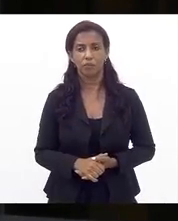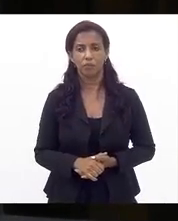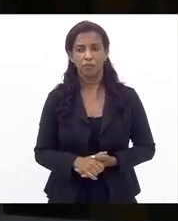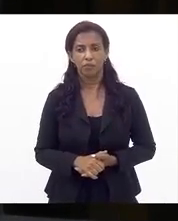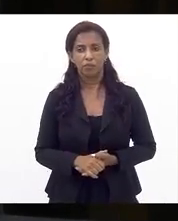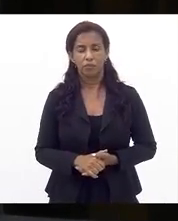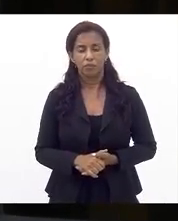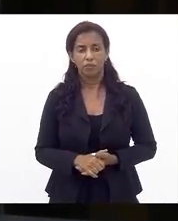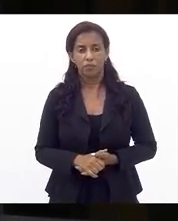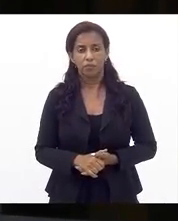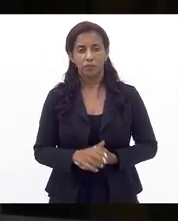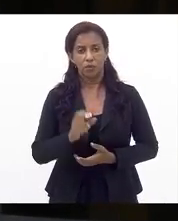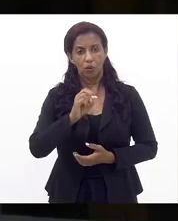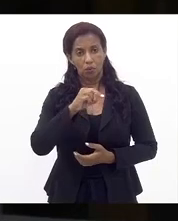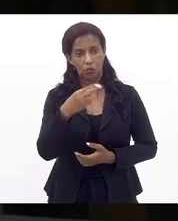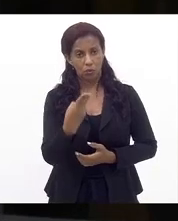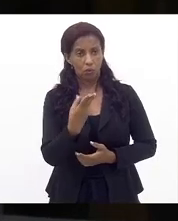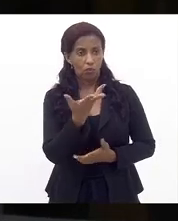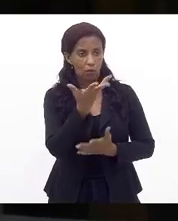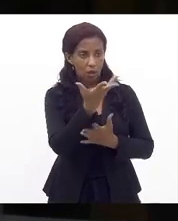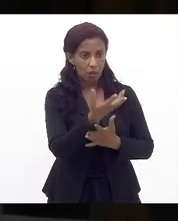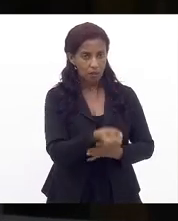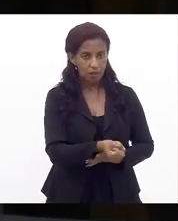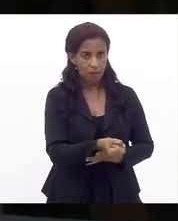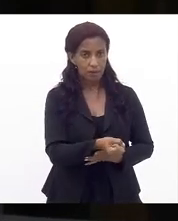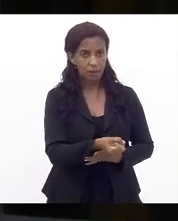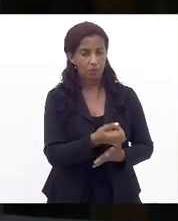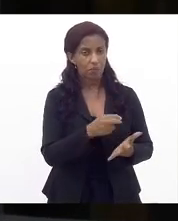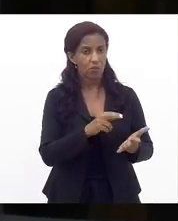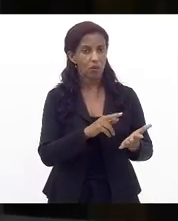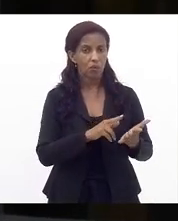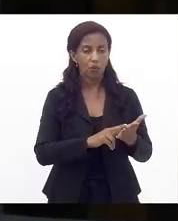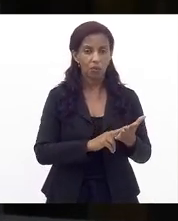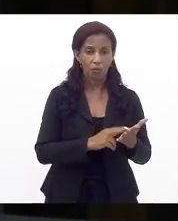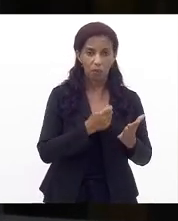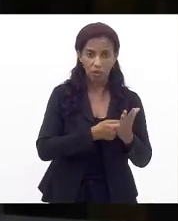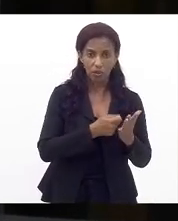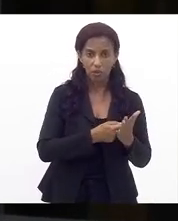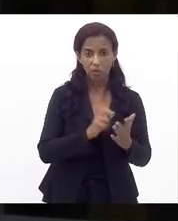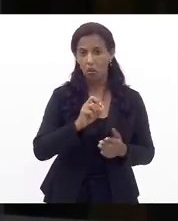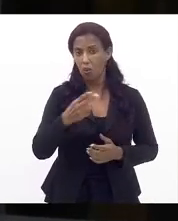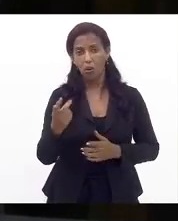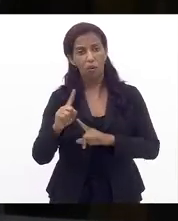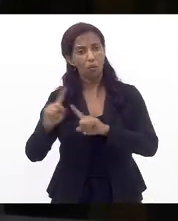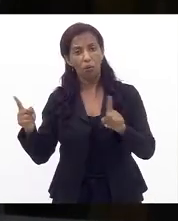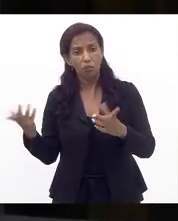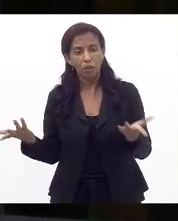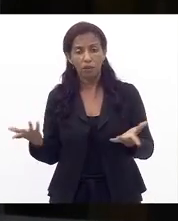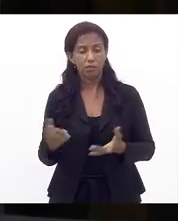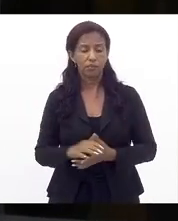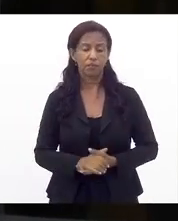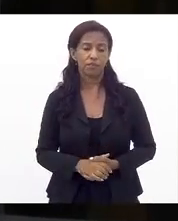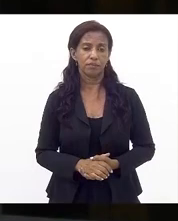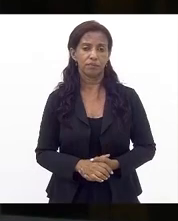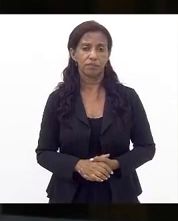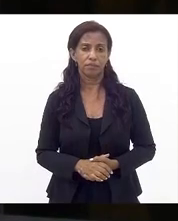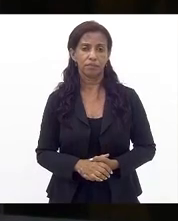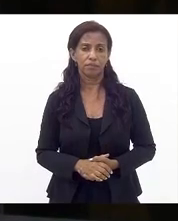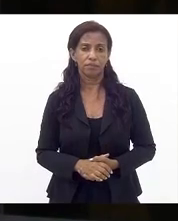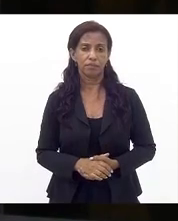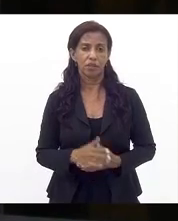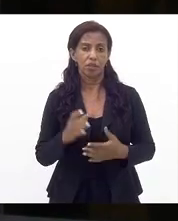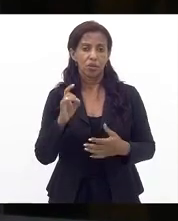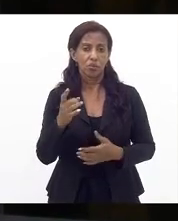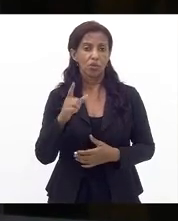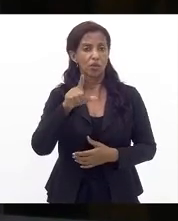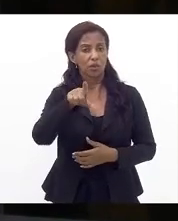e aderimos ao regime ou não aderimos essa seria uma opção Só